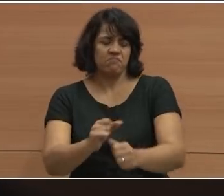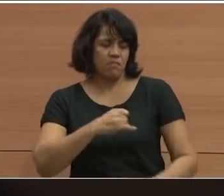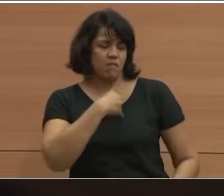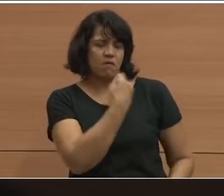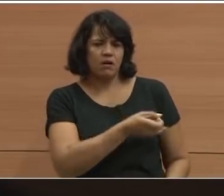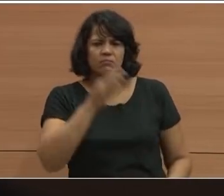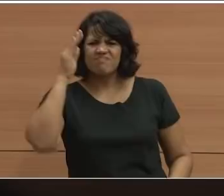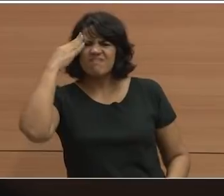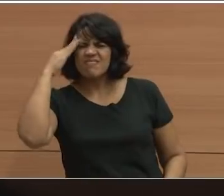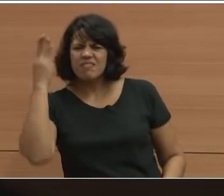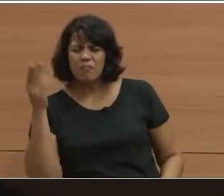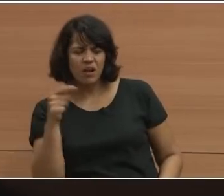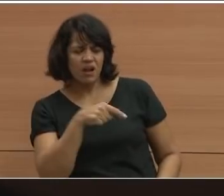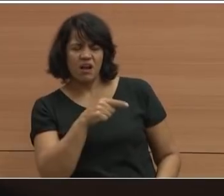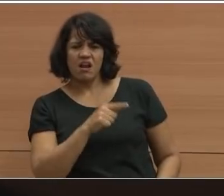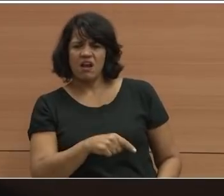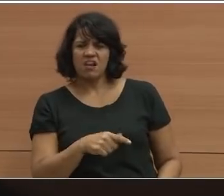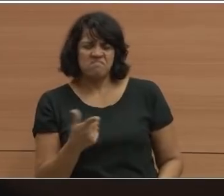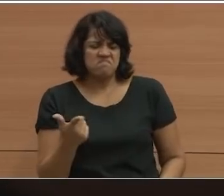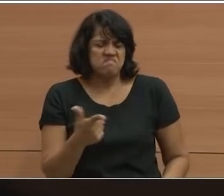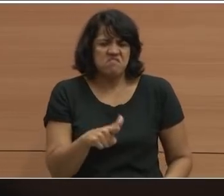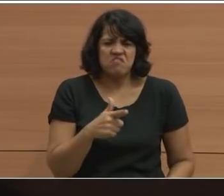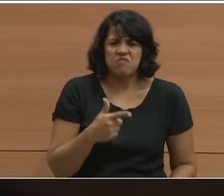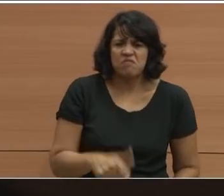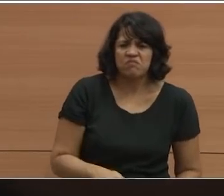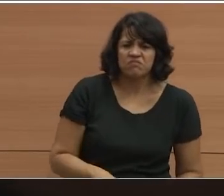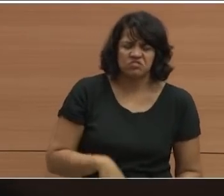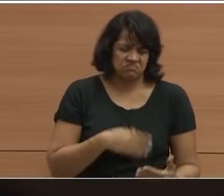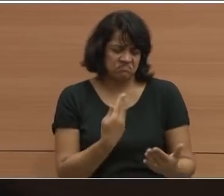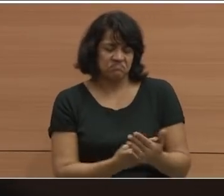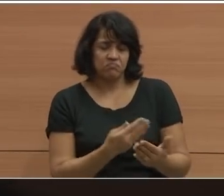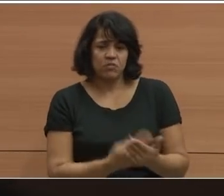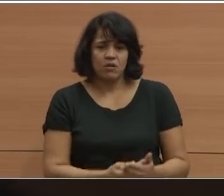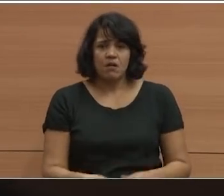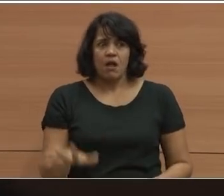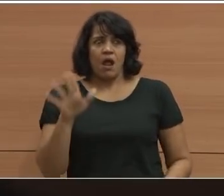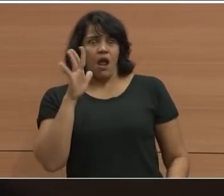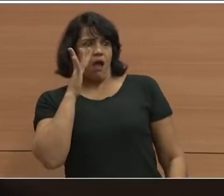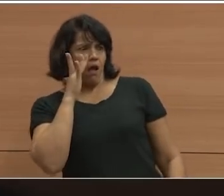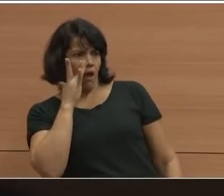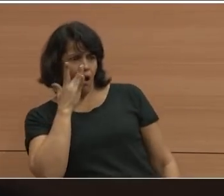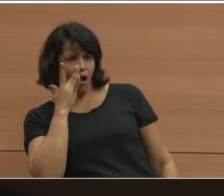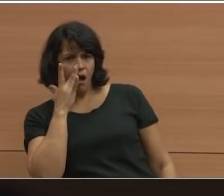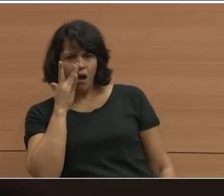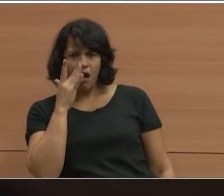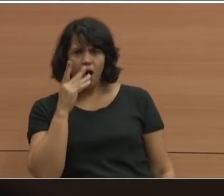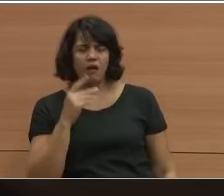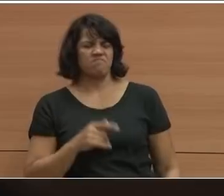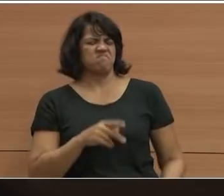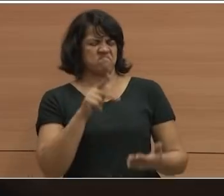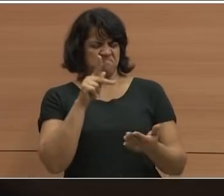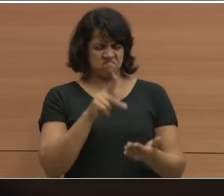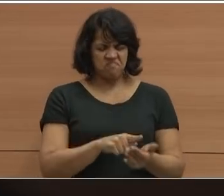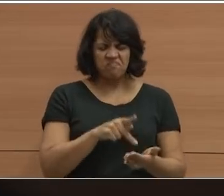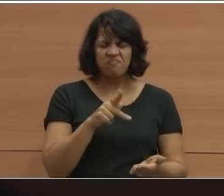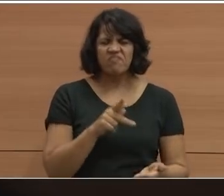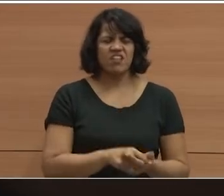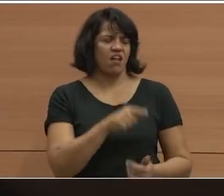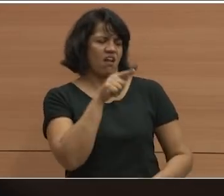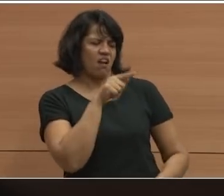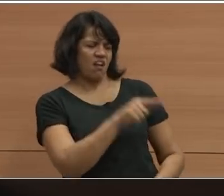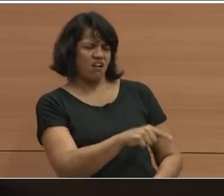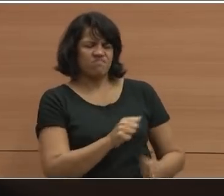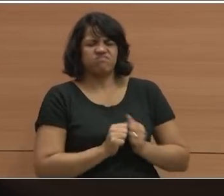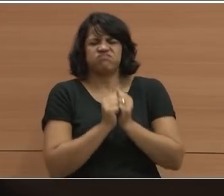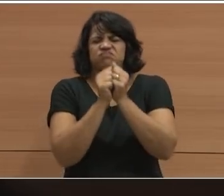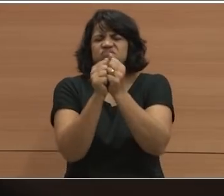homens iletrados e incultos, admiraram-se e reconheceram que haviam eles estado